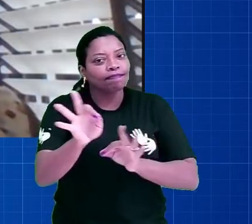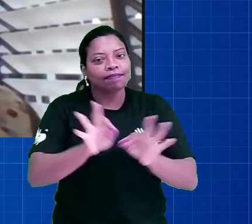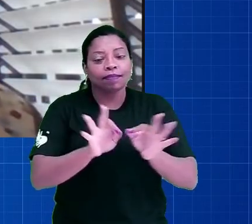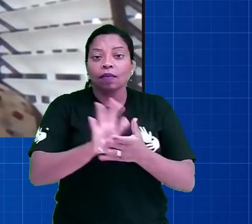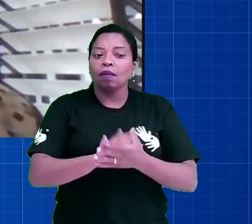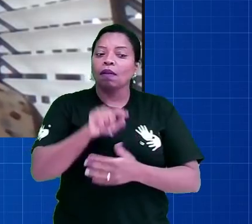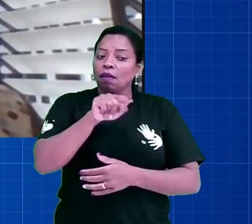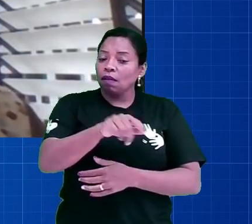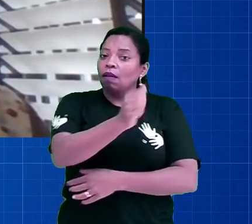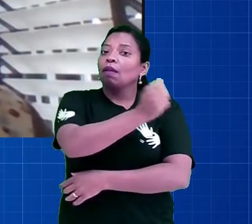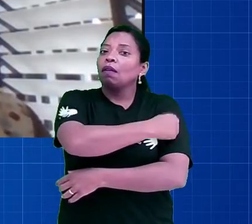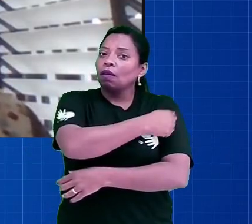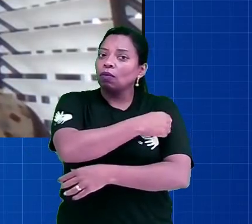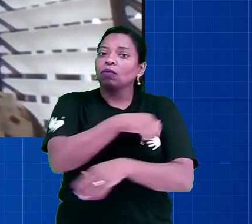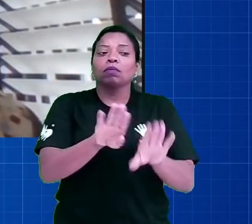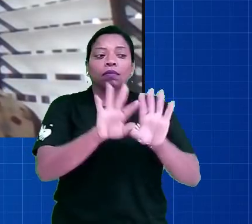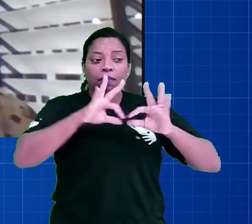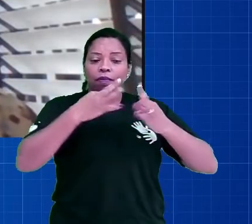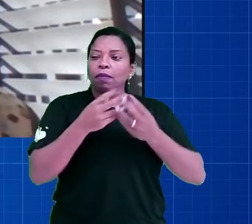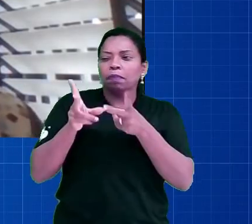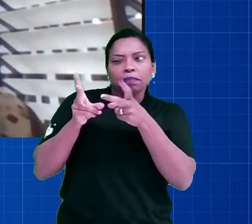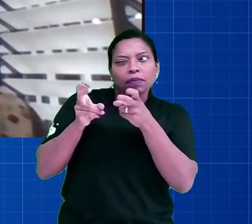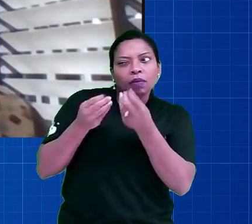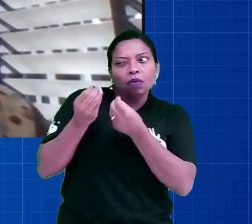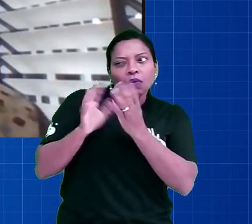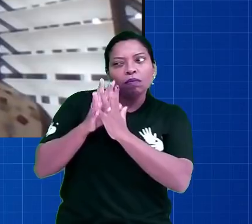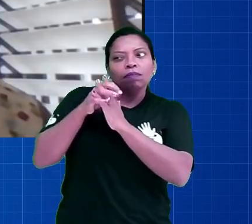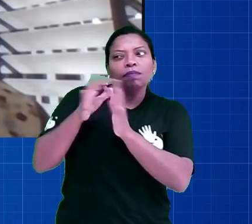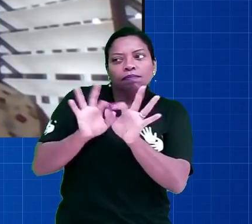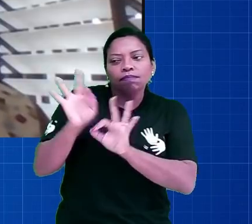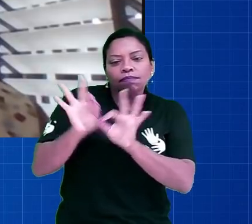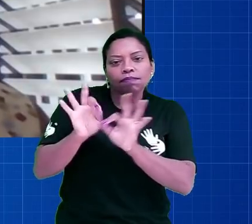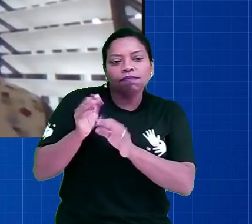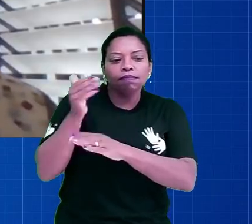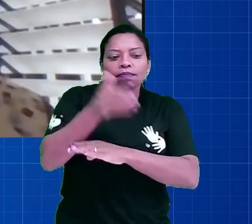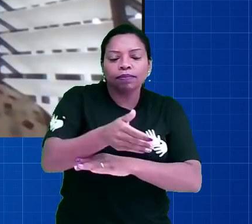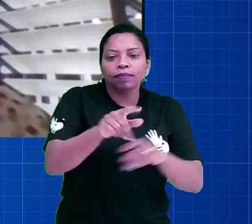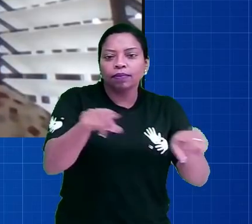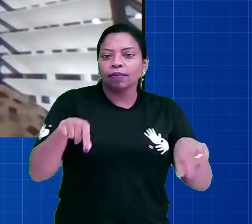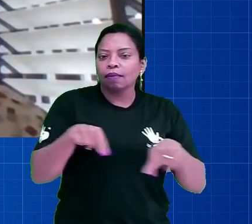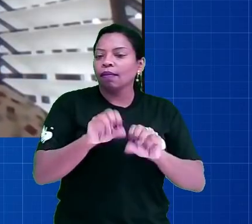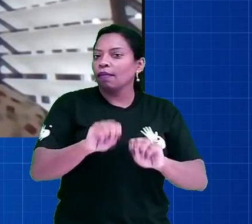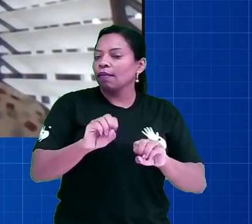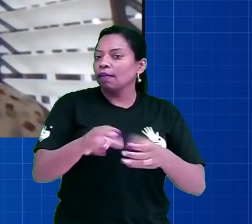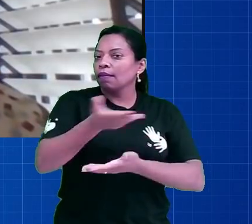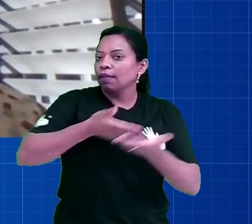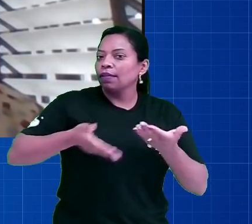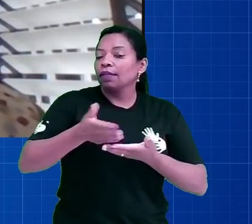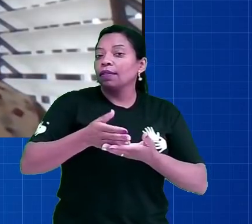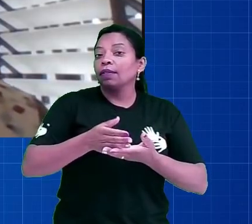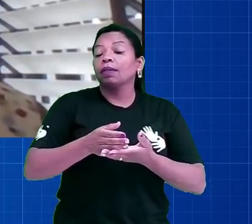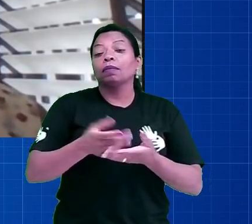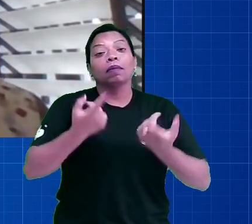planejamento, a família percebe, né? A gente pensa que não, mas percebe sim, né? E um dos grandes desafios